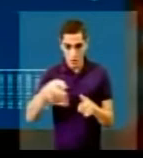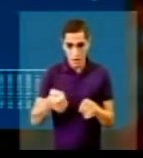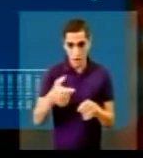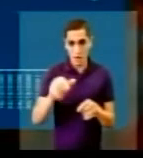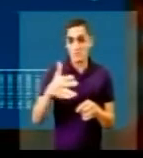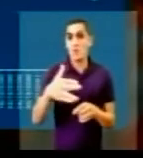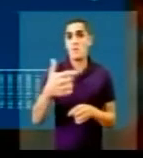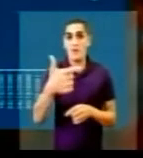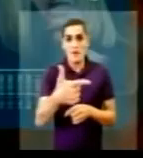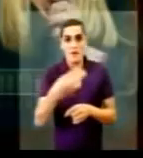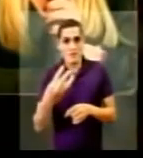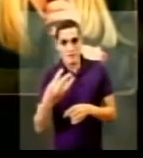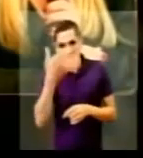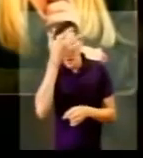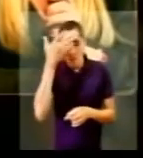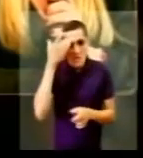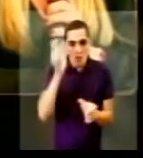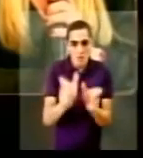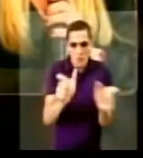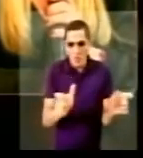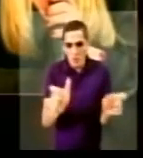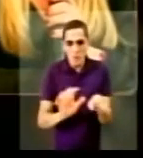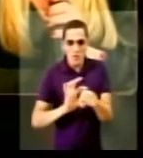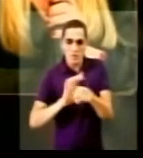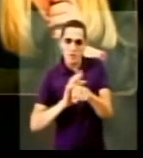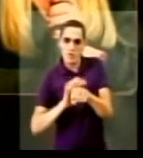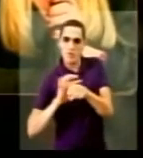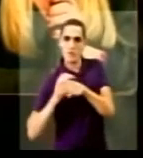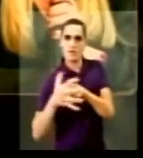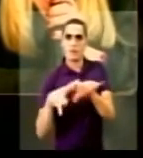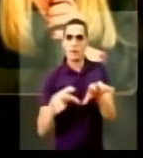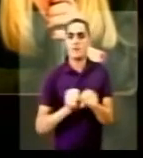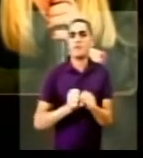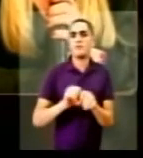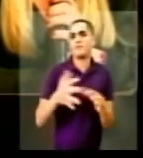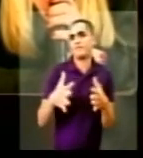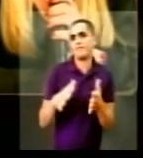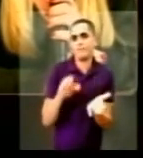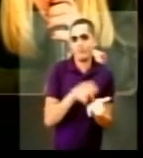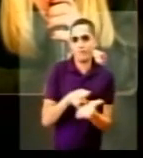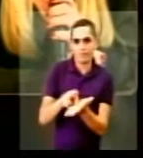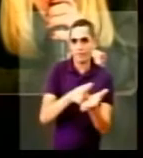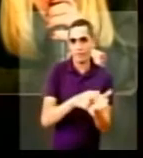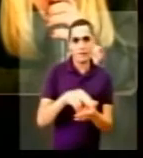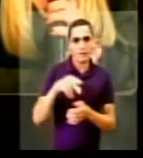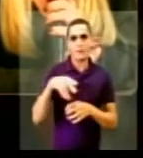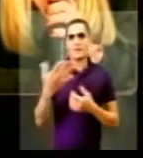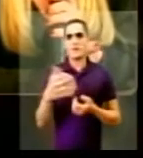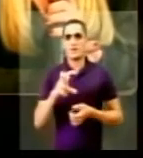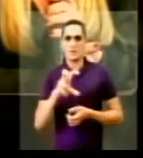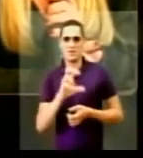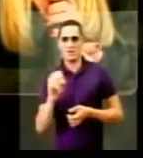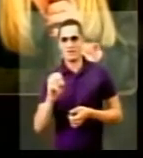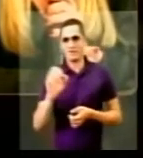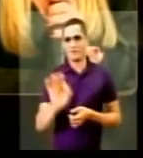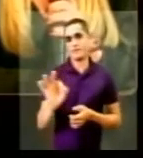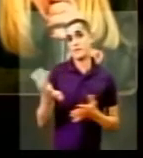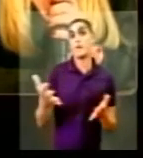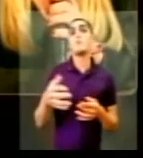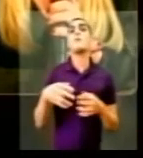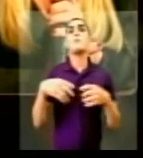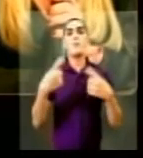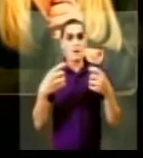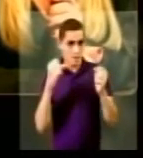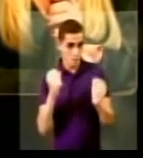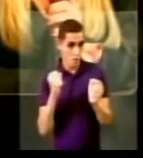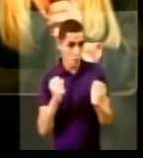em média, por dia, internando, que foi quando as nossas taxas de ocupação ficaram em torno de 75% naquele período. Mas vocês podem ver também